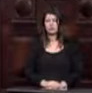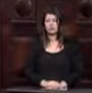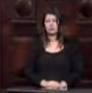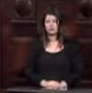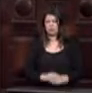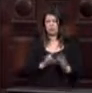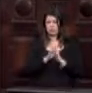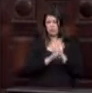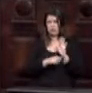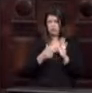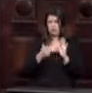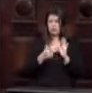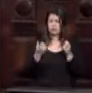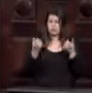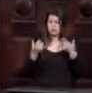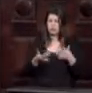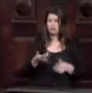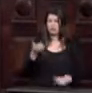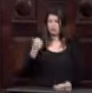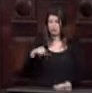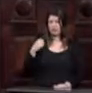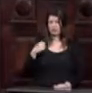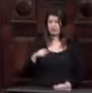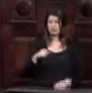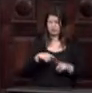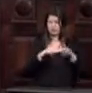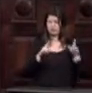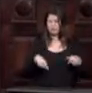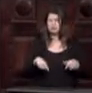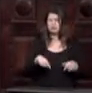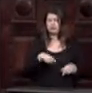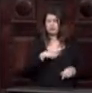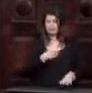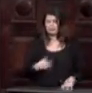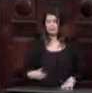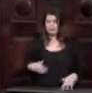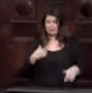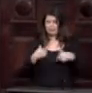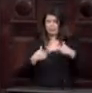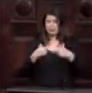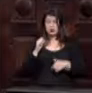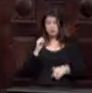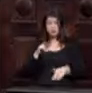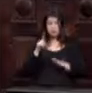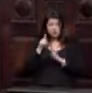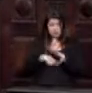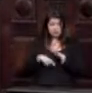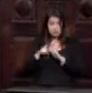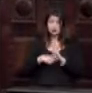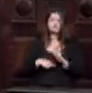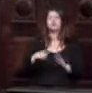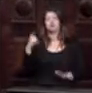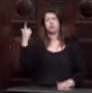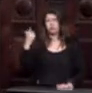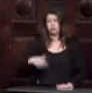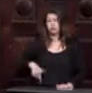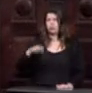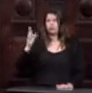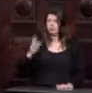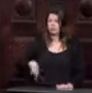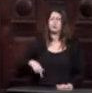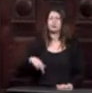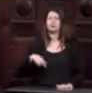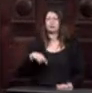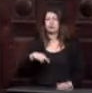variação resultante da aplicação do inciso 2 do parágrafo anterior for negativa, serão repetidos os limites